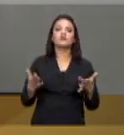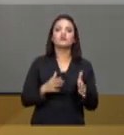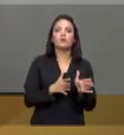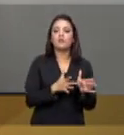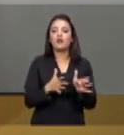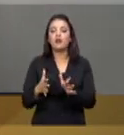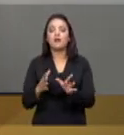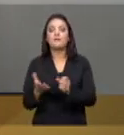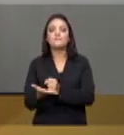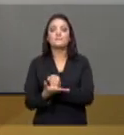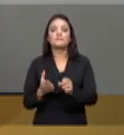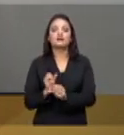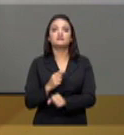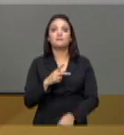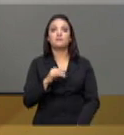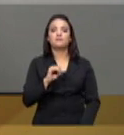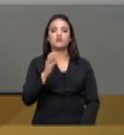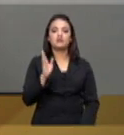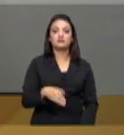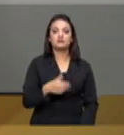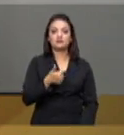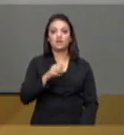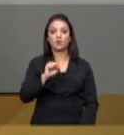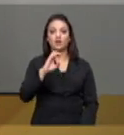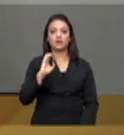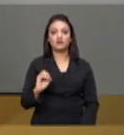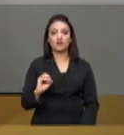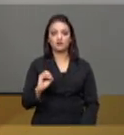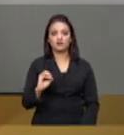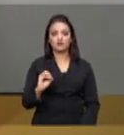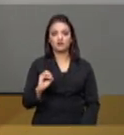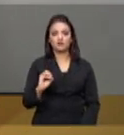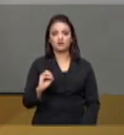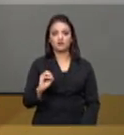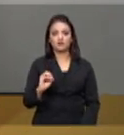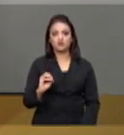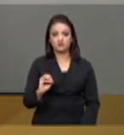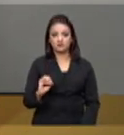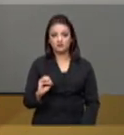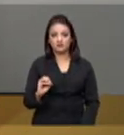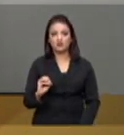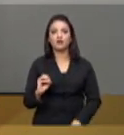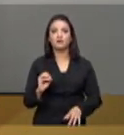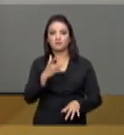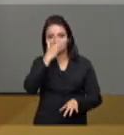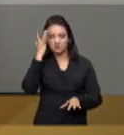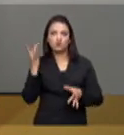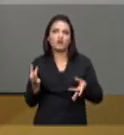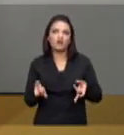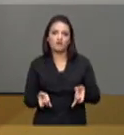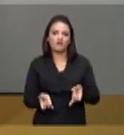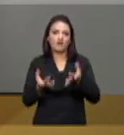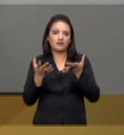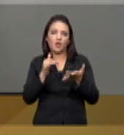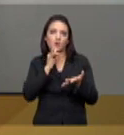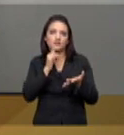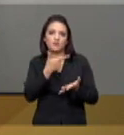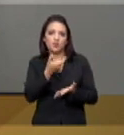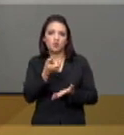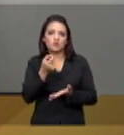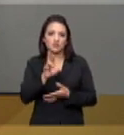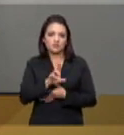cálculo do PIS-COFINS seria de 180 em relação ao comerciante, que vendeu, por exemplo, por R$